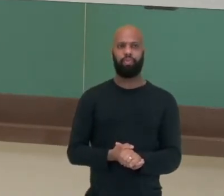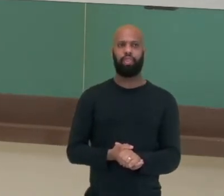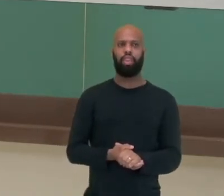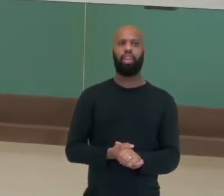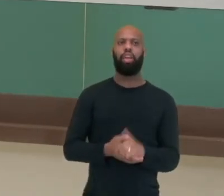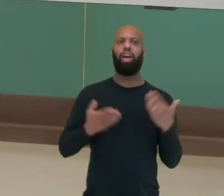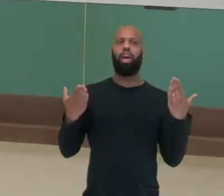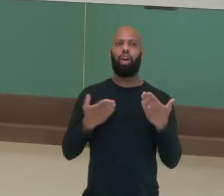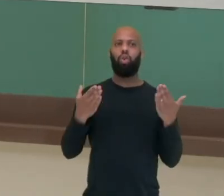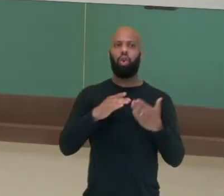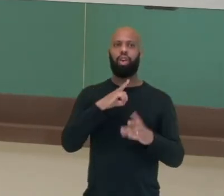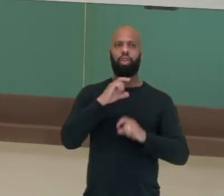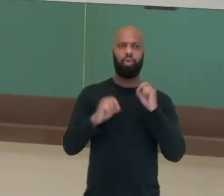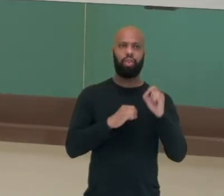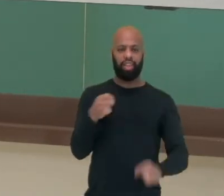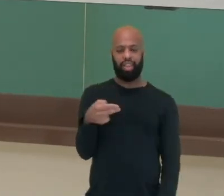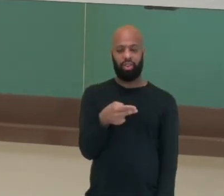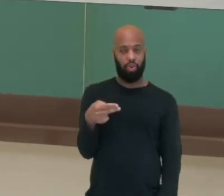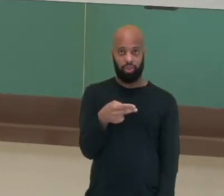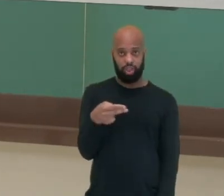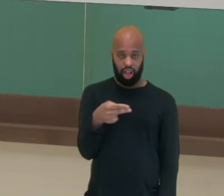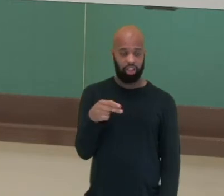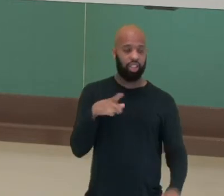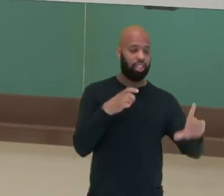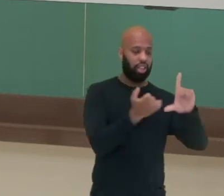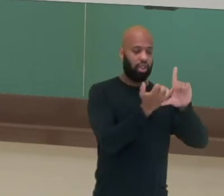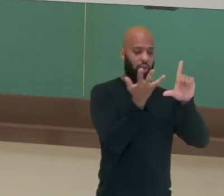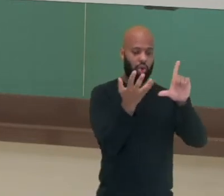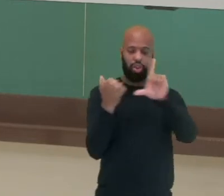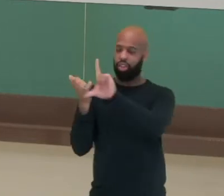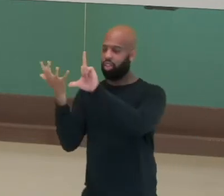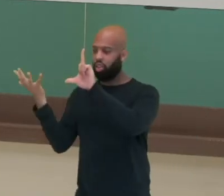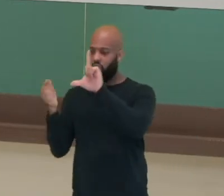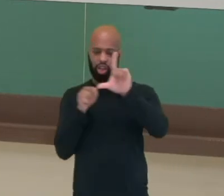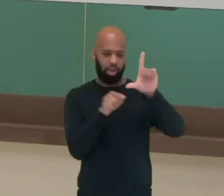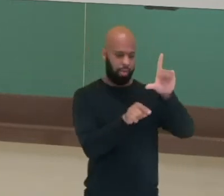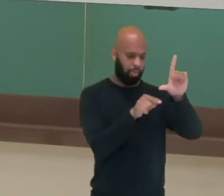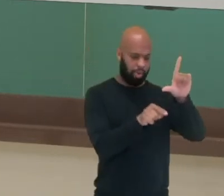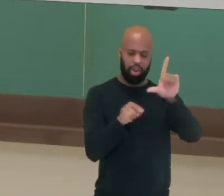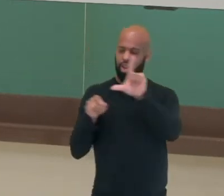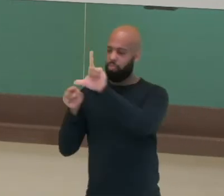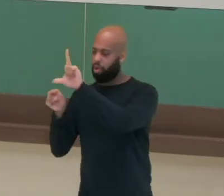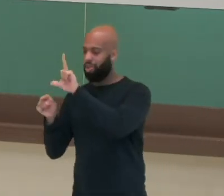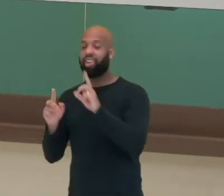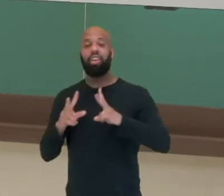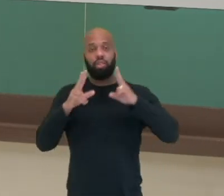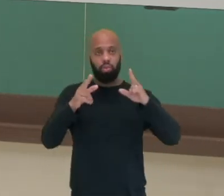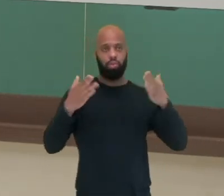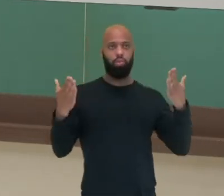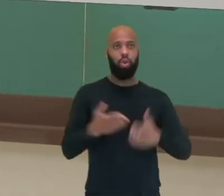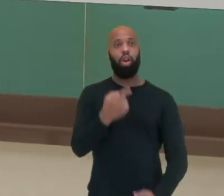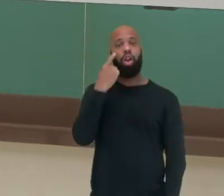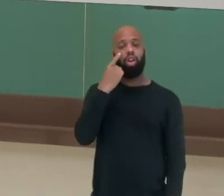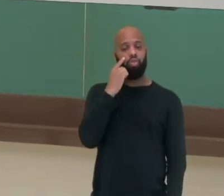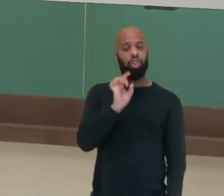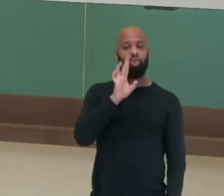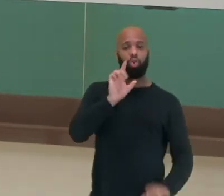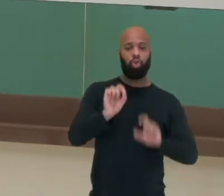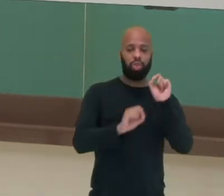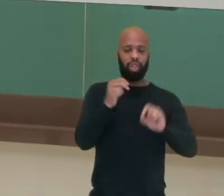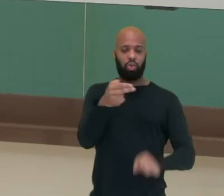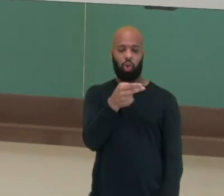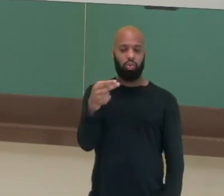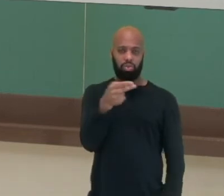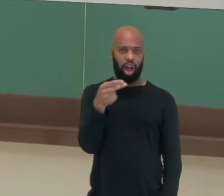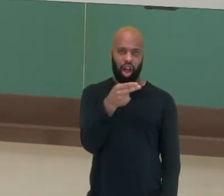Agora eu tenho igualdade de logaritmos de mesma base. Posso considerar apenas a igualdade dos logaritmandos. Então eu